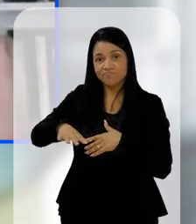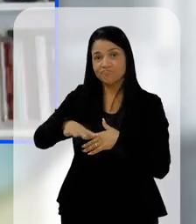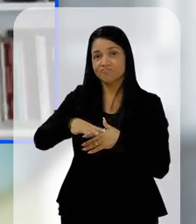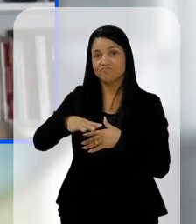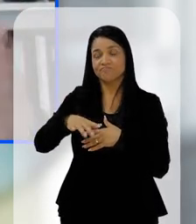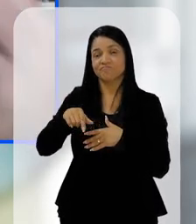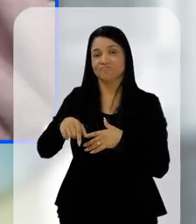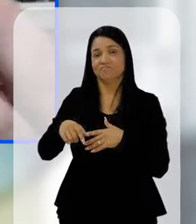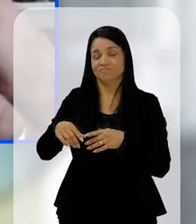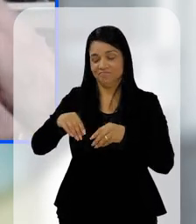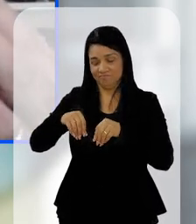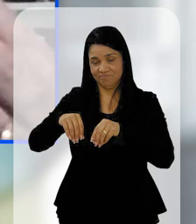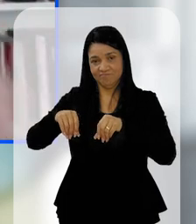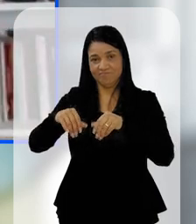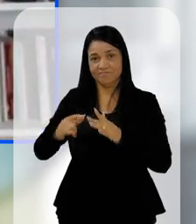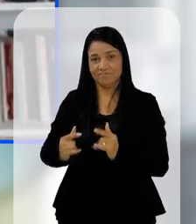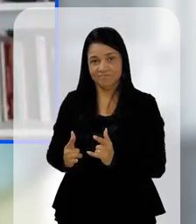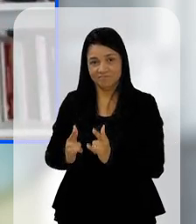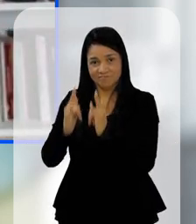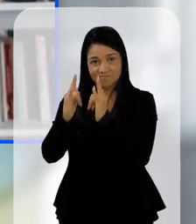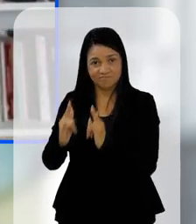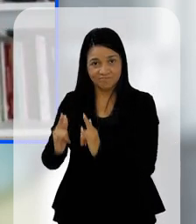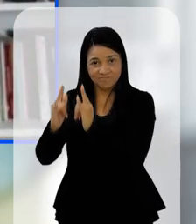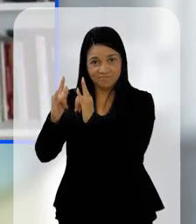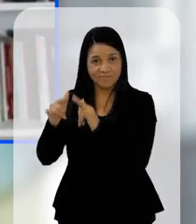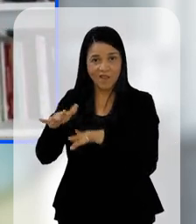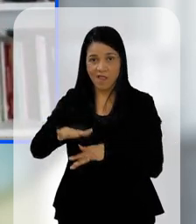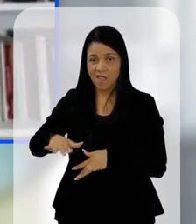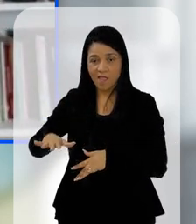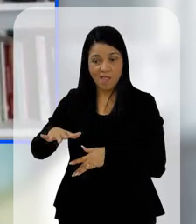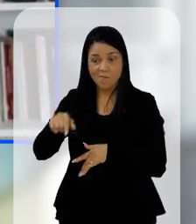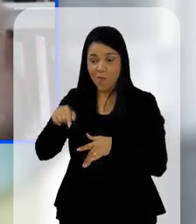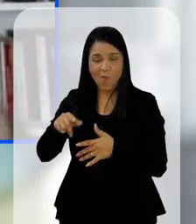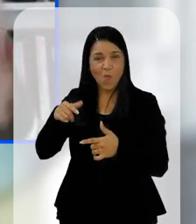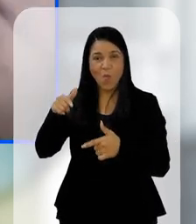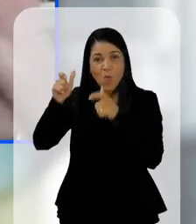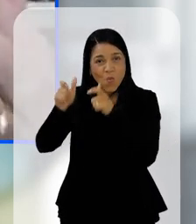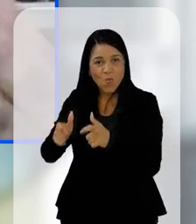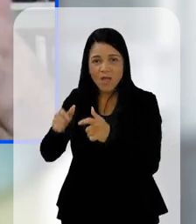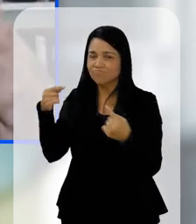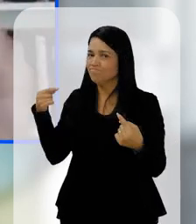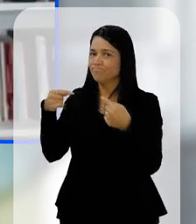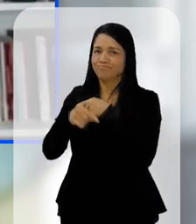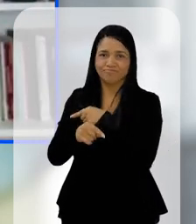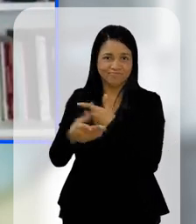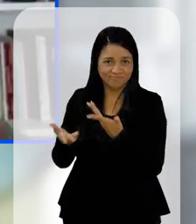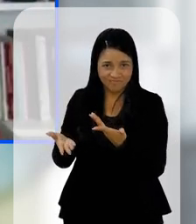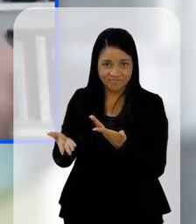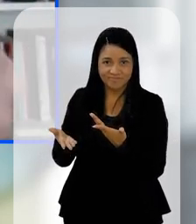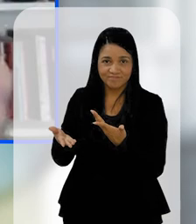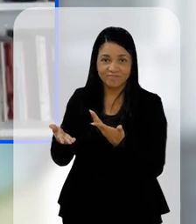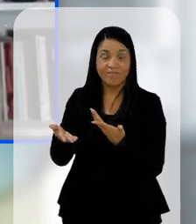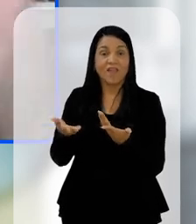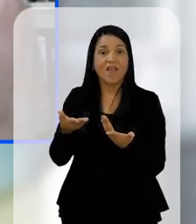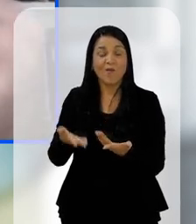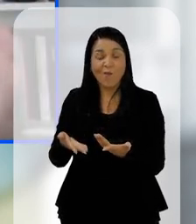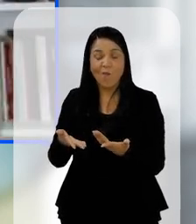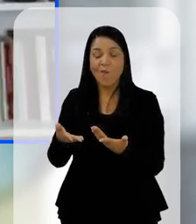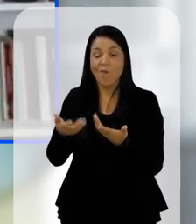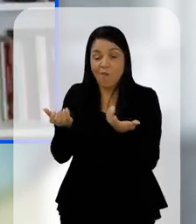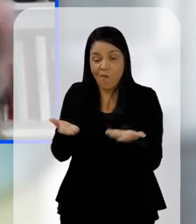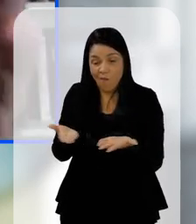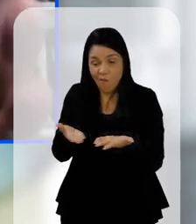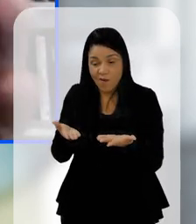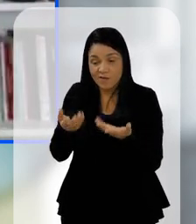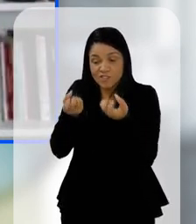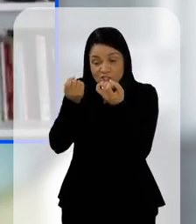construção civil é muito rico aqui, só que o lugar não é o ideal, o lugar não é o mais adequado. E agora, tu desedificar